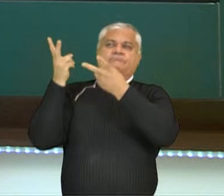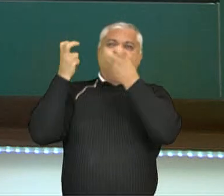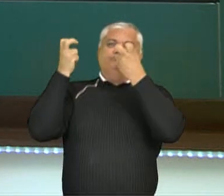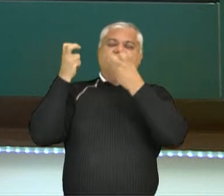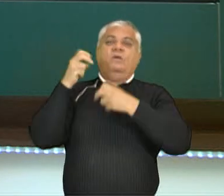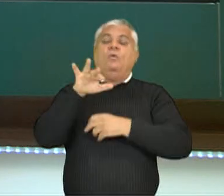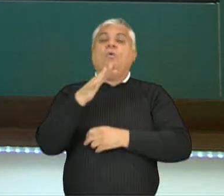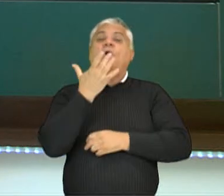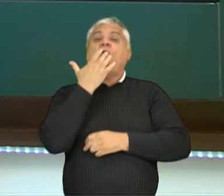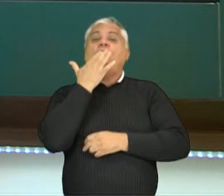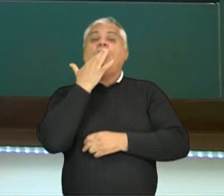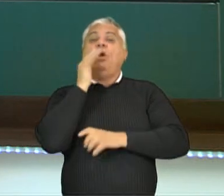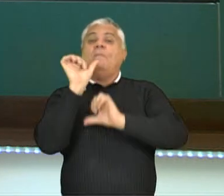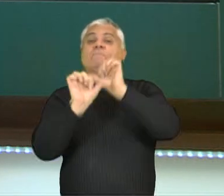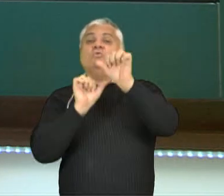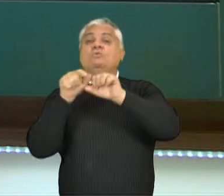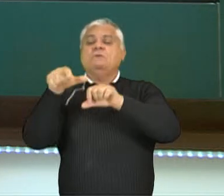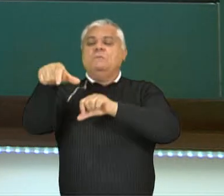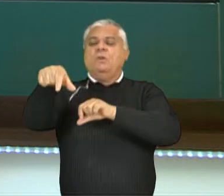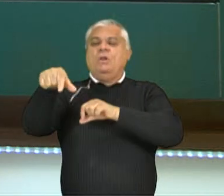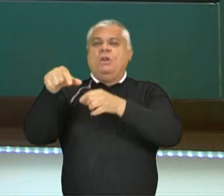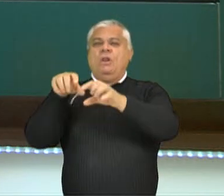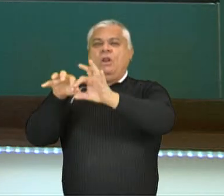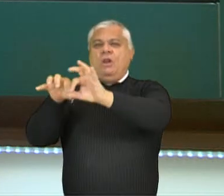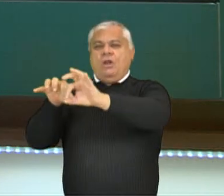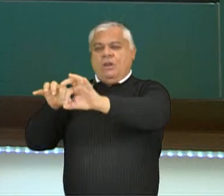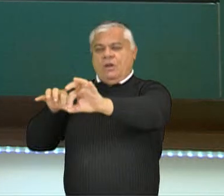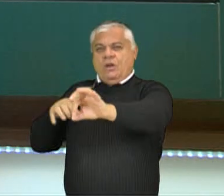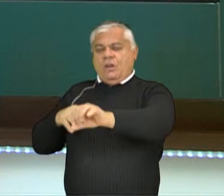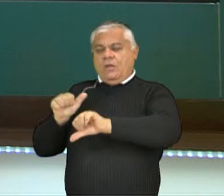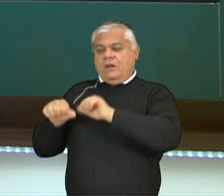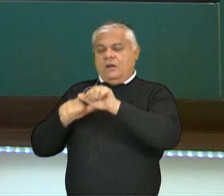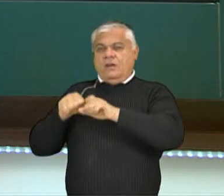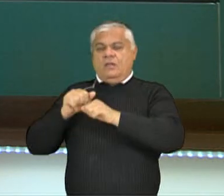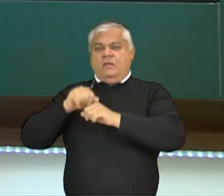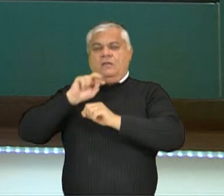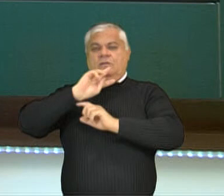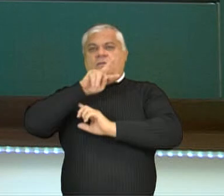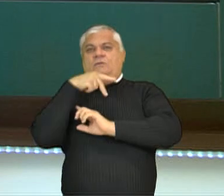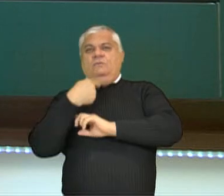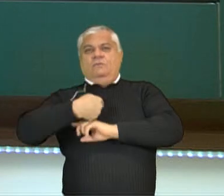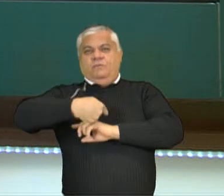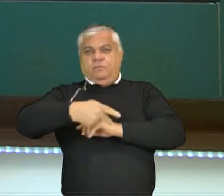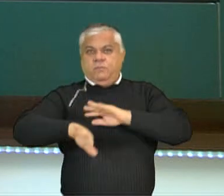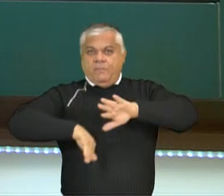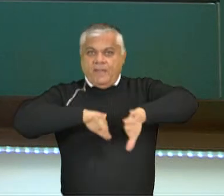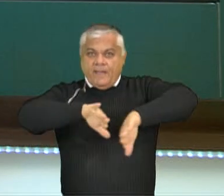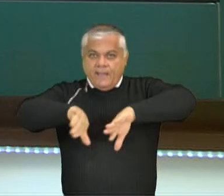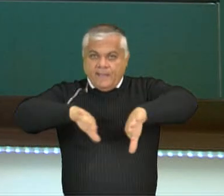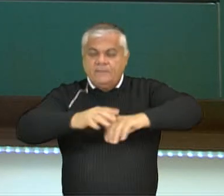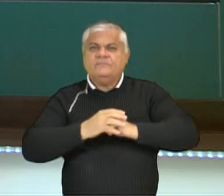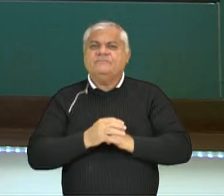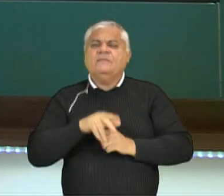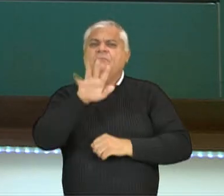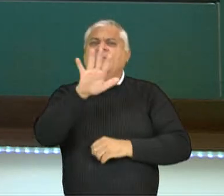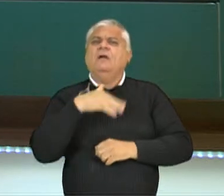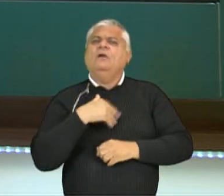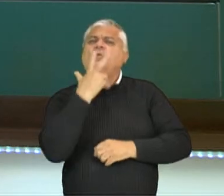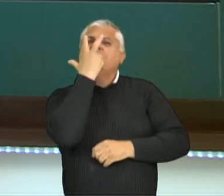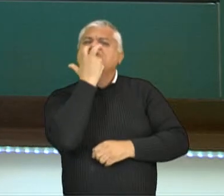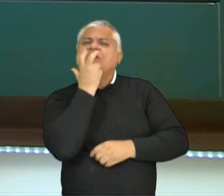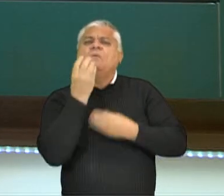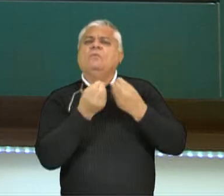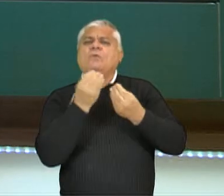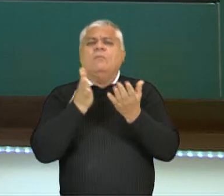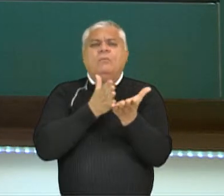cor das raias se modificam. Então, ele sabe que ele vai ter que fazer, né? Vai virar. E o que acontece com o atleta cego? Que ele não consegue